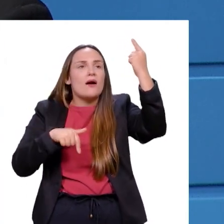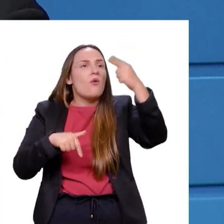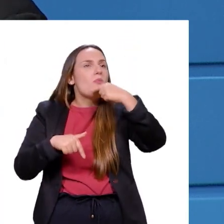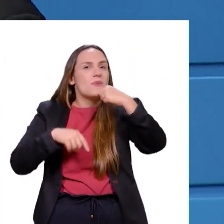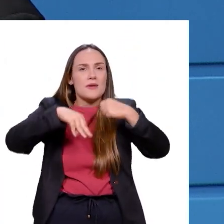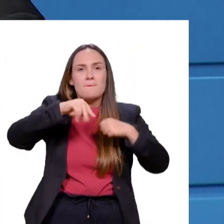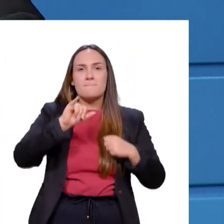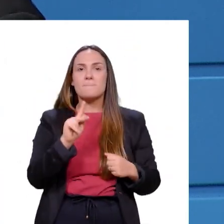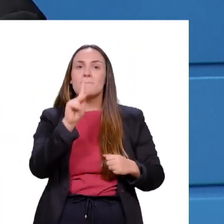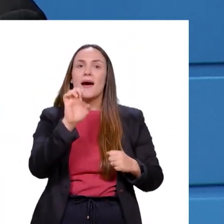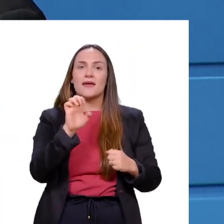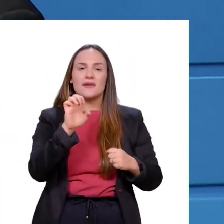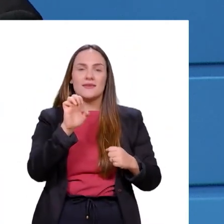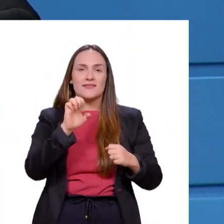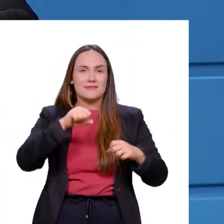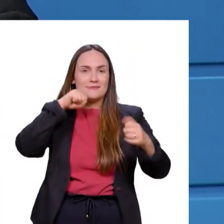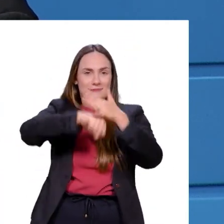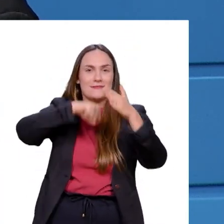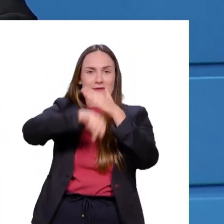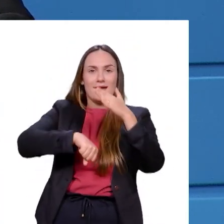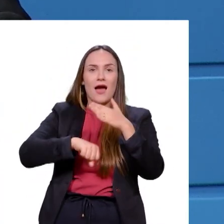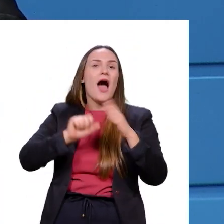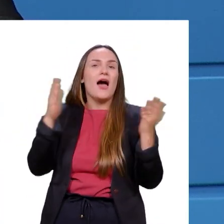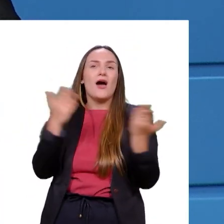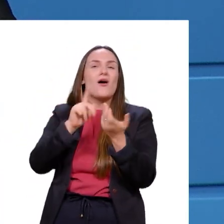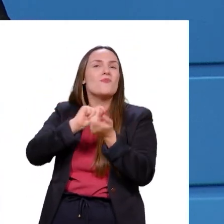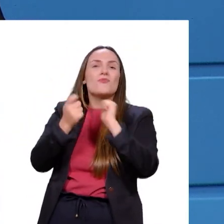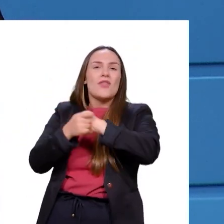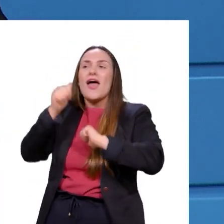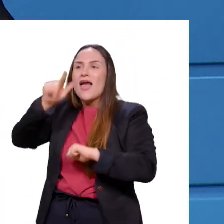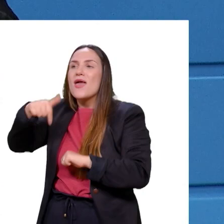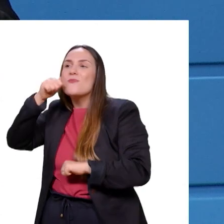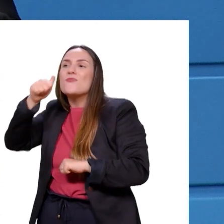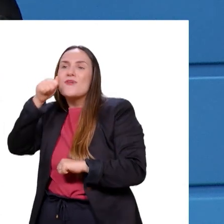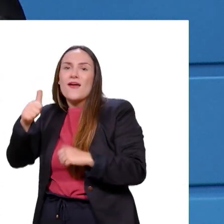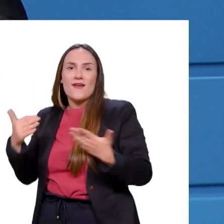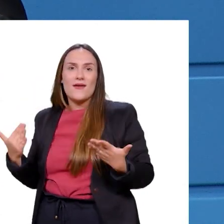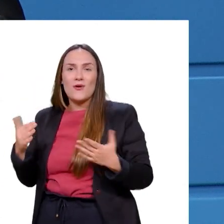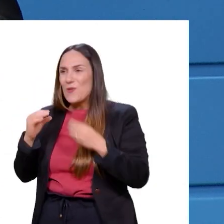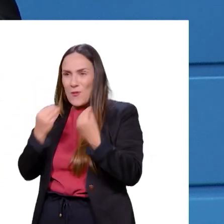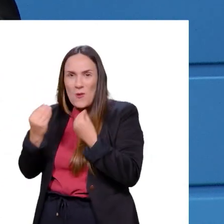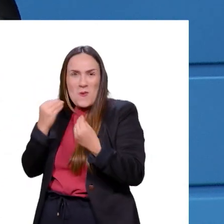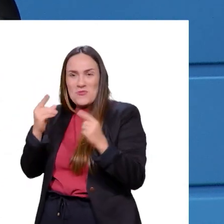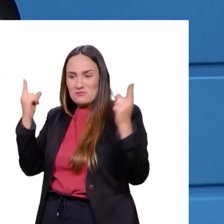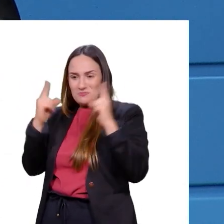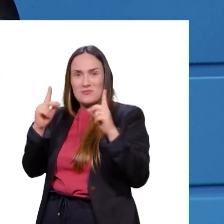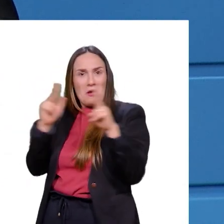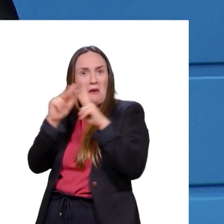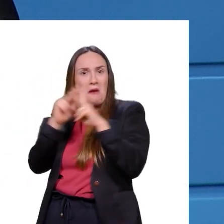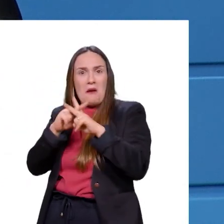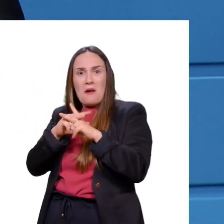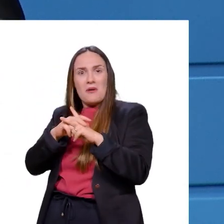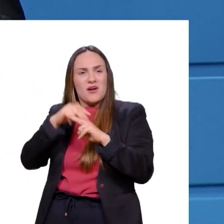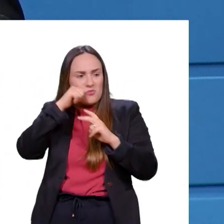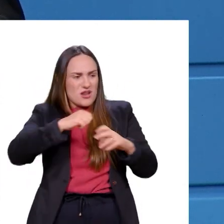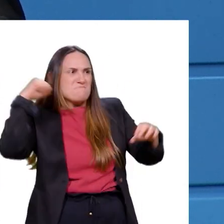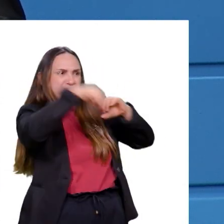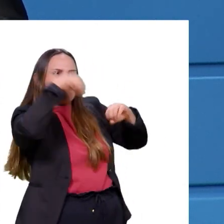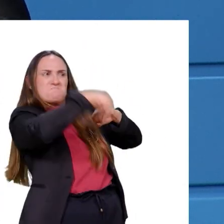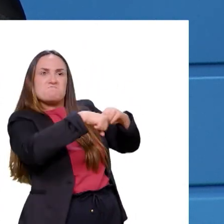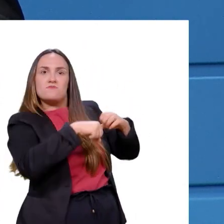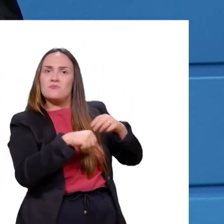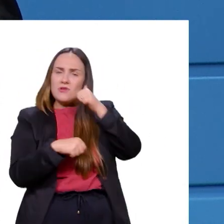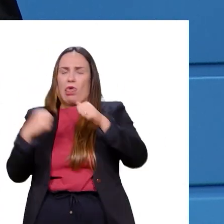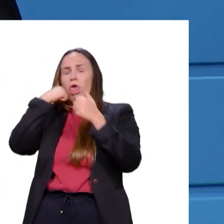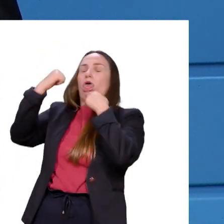pegássemos um Mike Tyson e passássemos uma transformação, deputado Paulo Corrêa, e viesse lutar